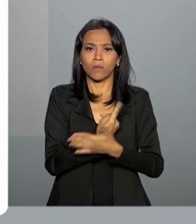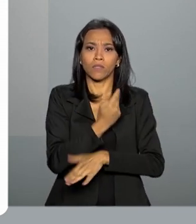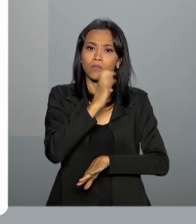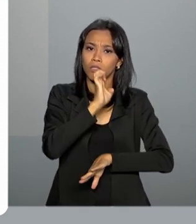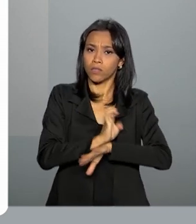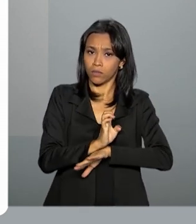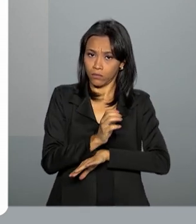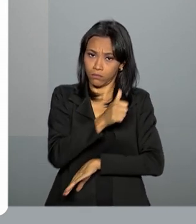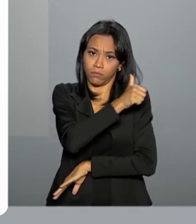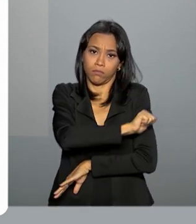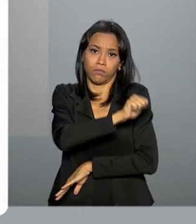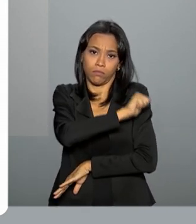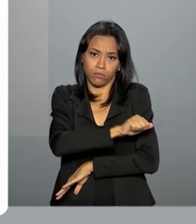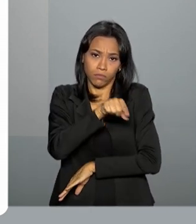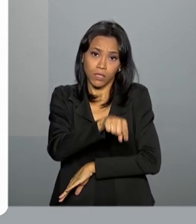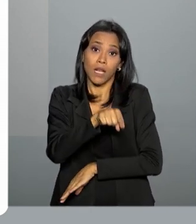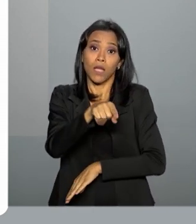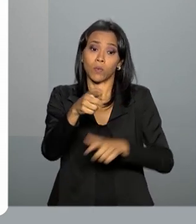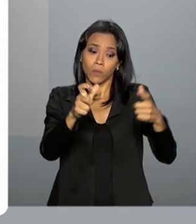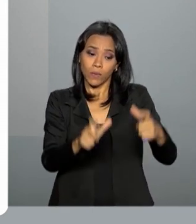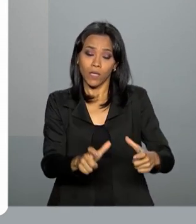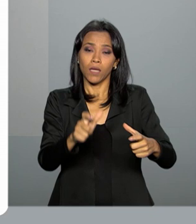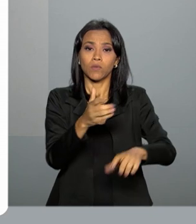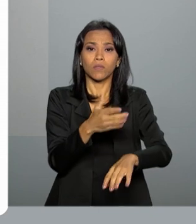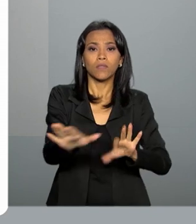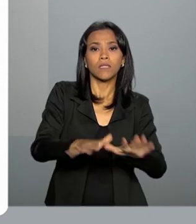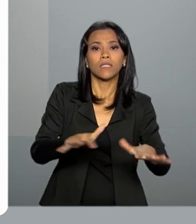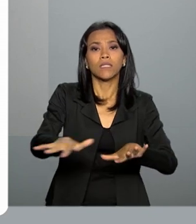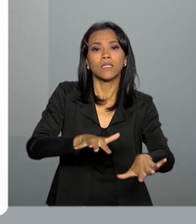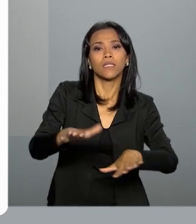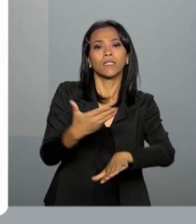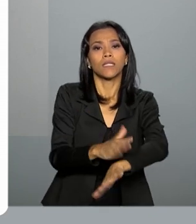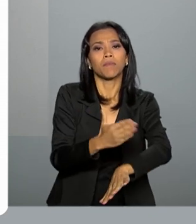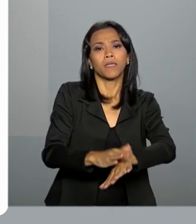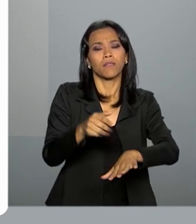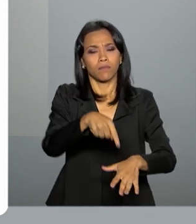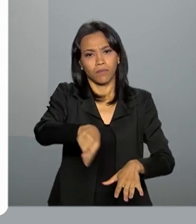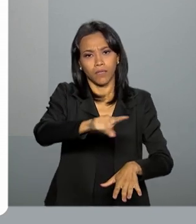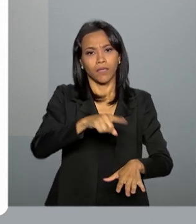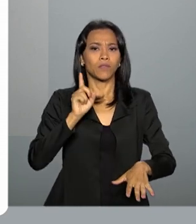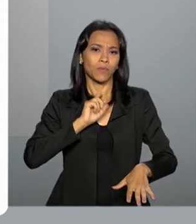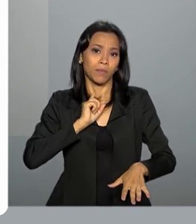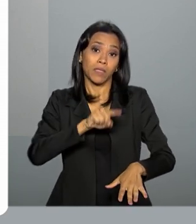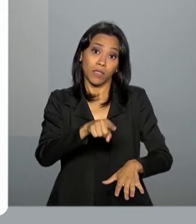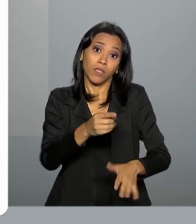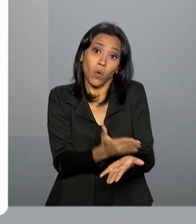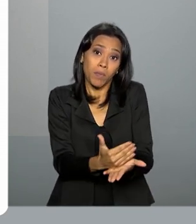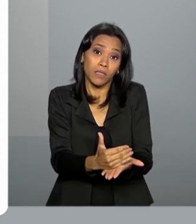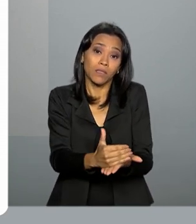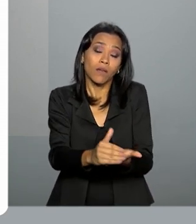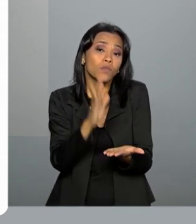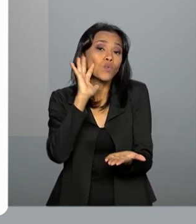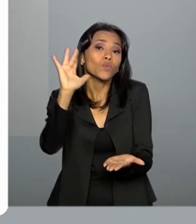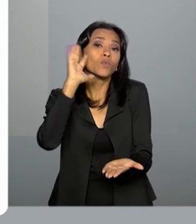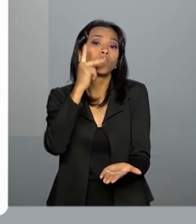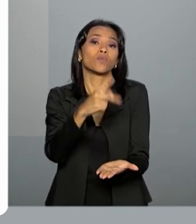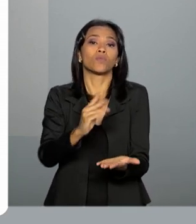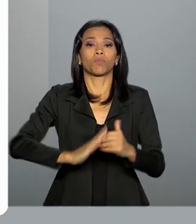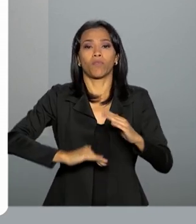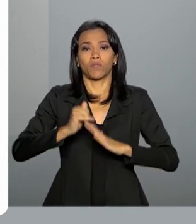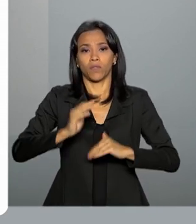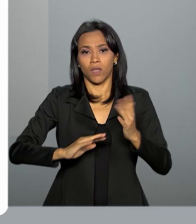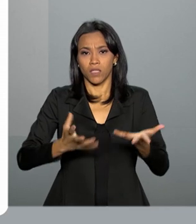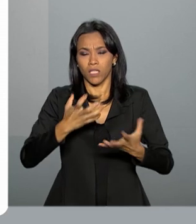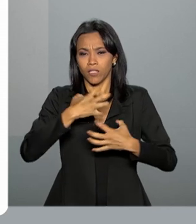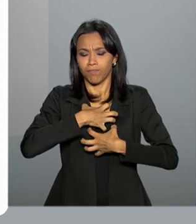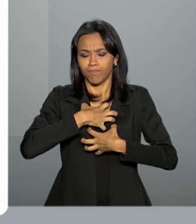do Flamengo, vitimando os jovens vidas que iniciavam sua caminhada rumo à realização de seus sonhos profissionais. Consternado,